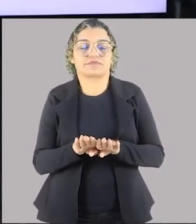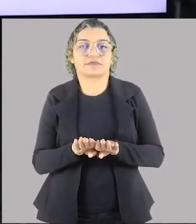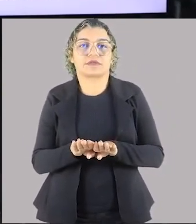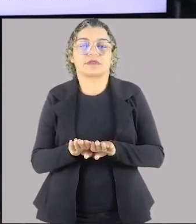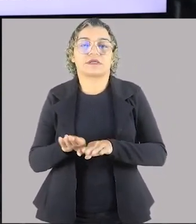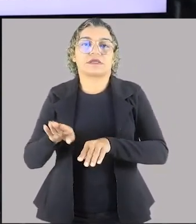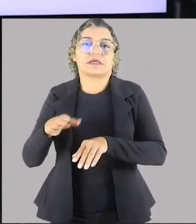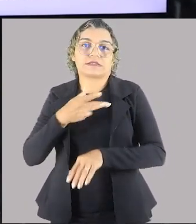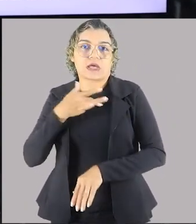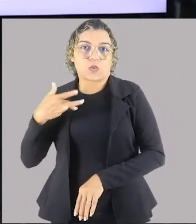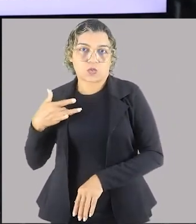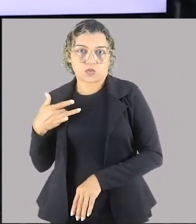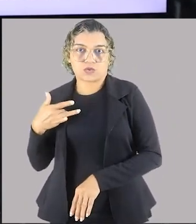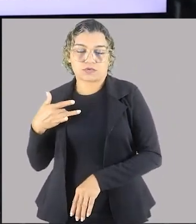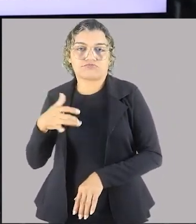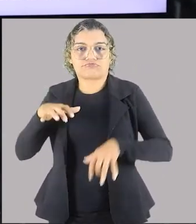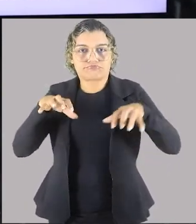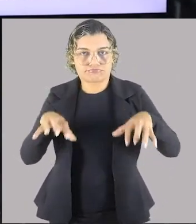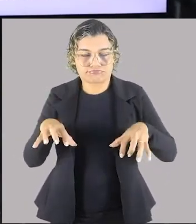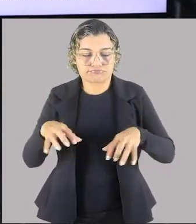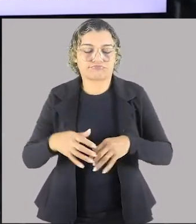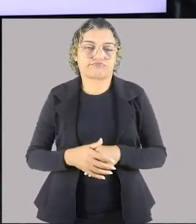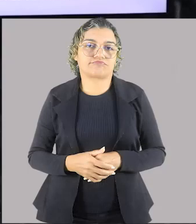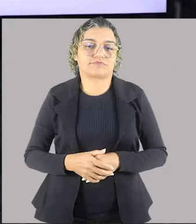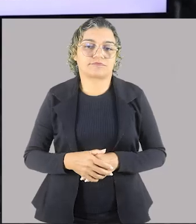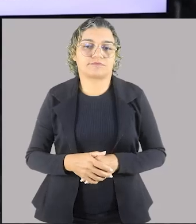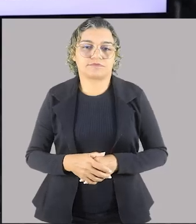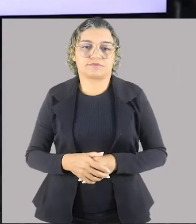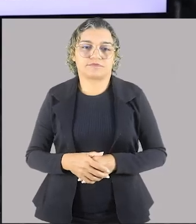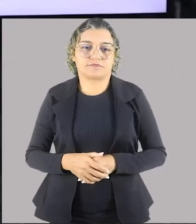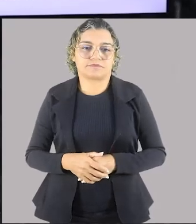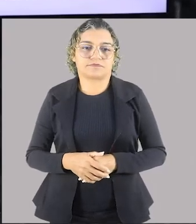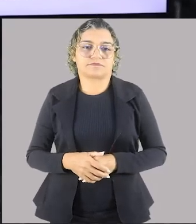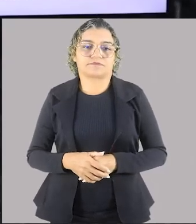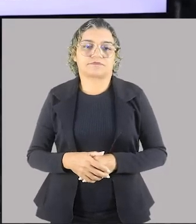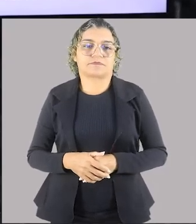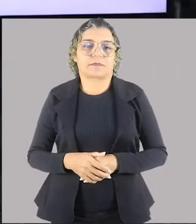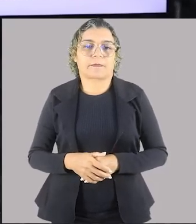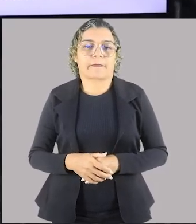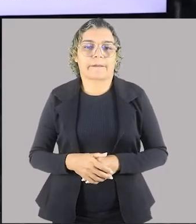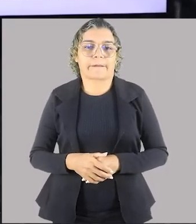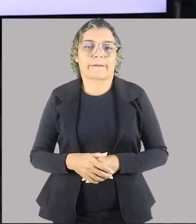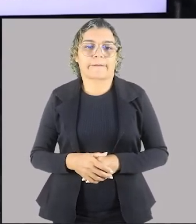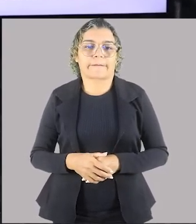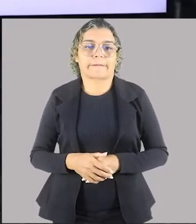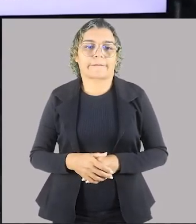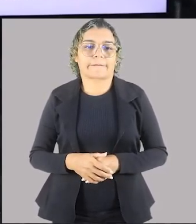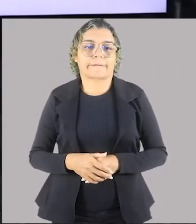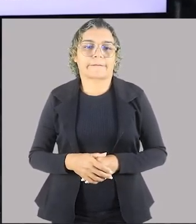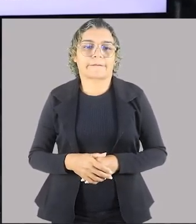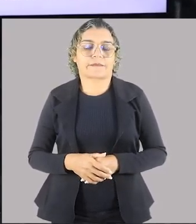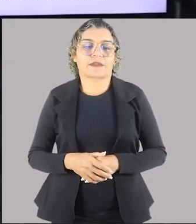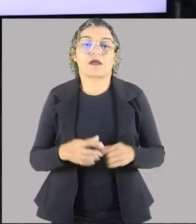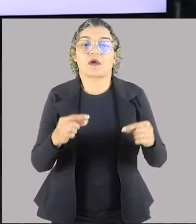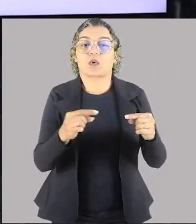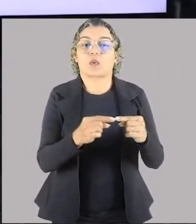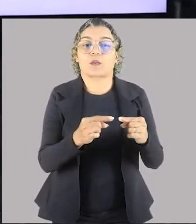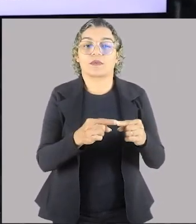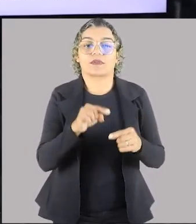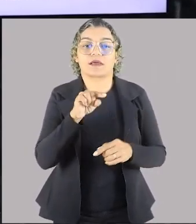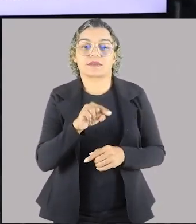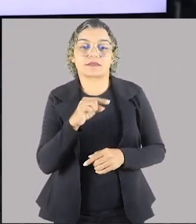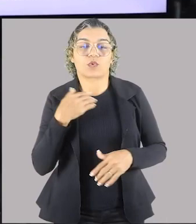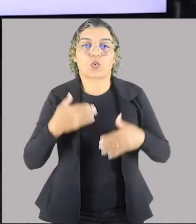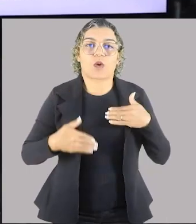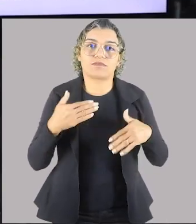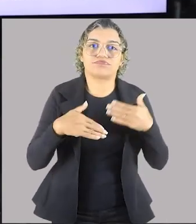a aptidão física relacionada à performance e ao desempenho. A aptidão física relacionada ao desempenho,